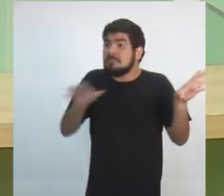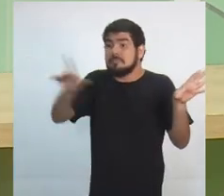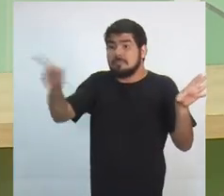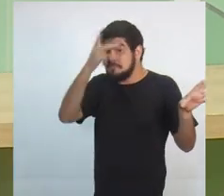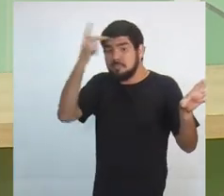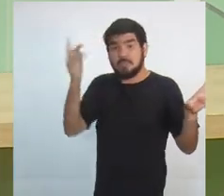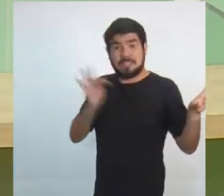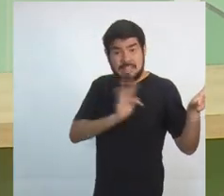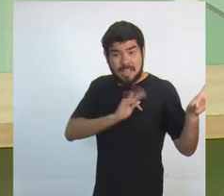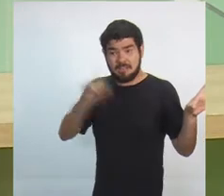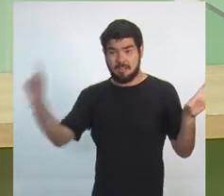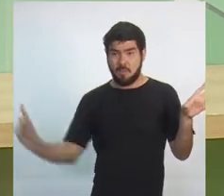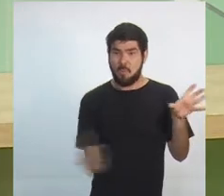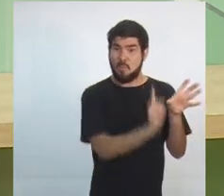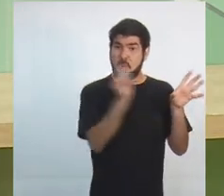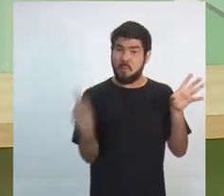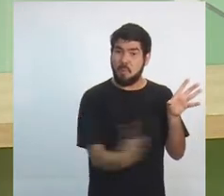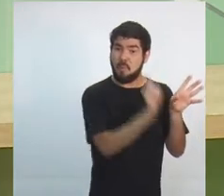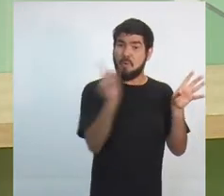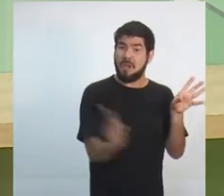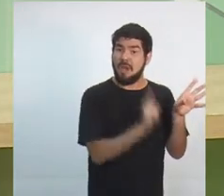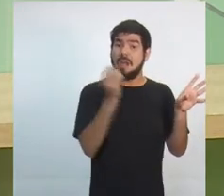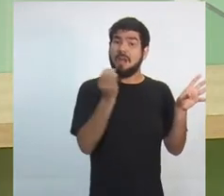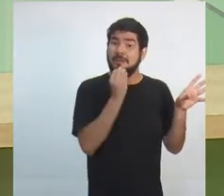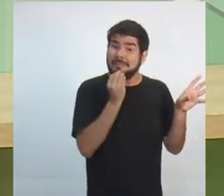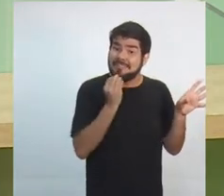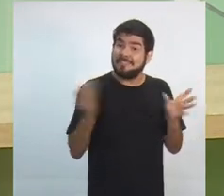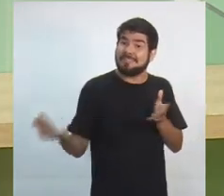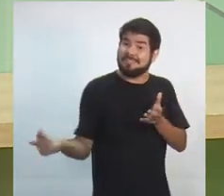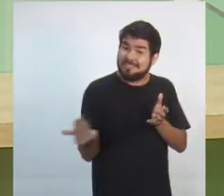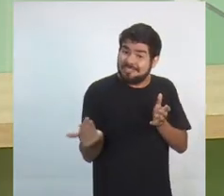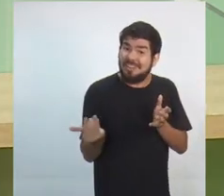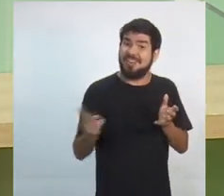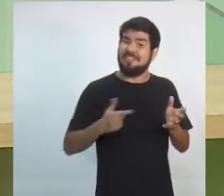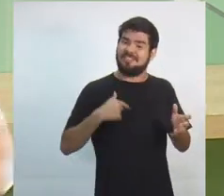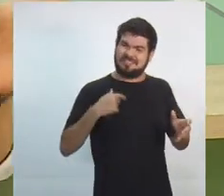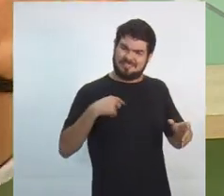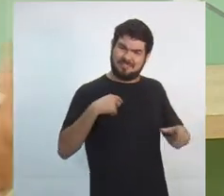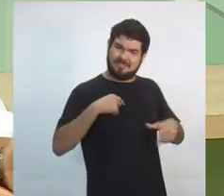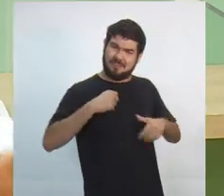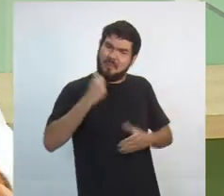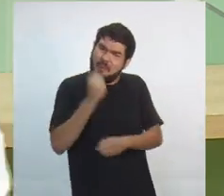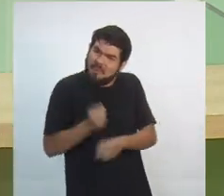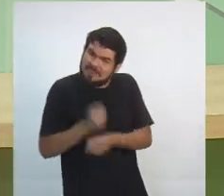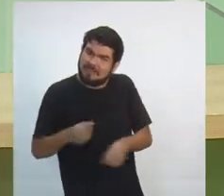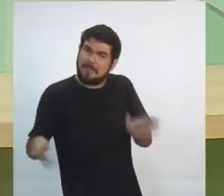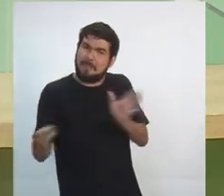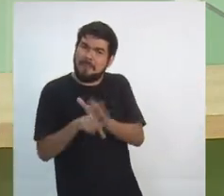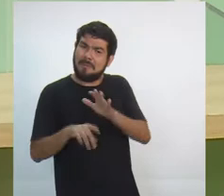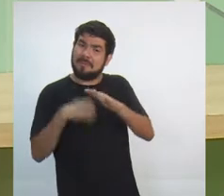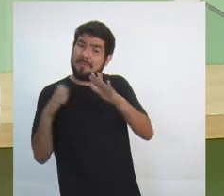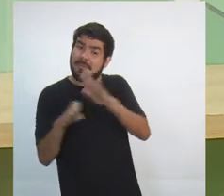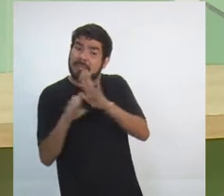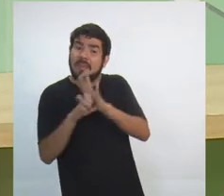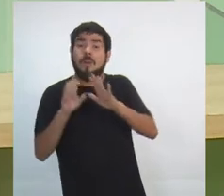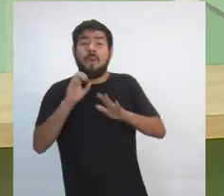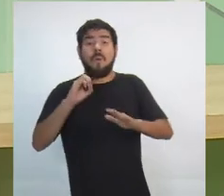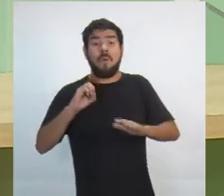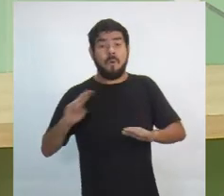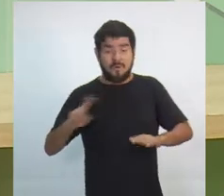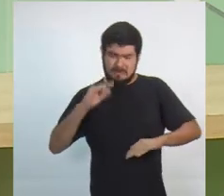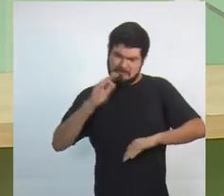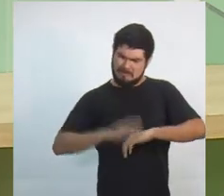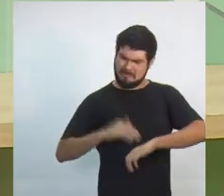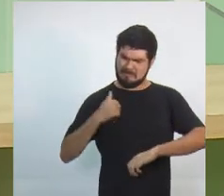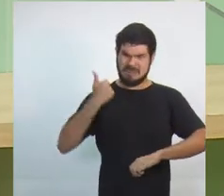colaboradores técnicos, dar a oportunidade do jovem ser um empreendedor e também de qualificar esse jovem para que ele possa ocupar